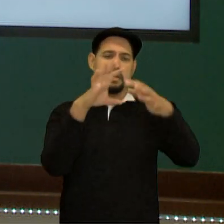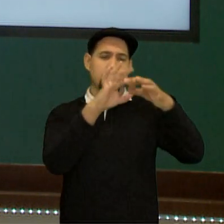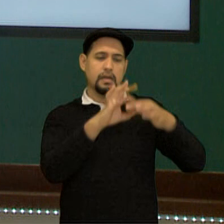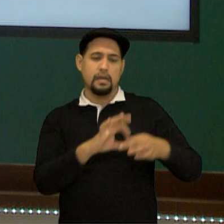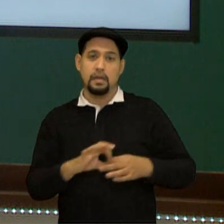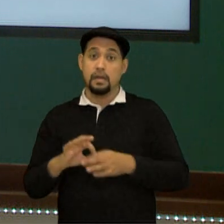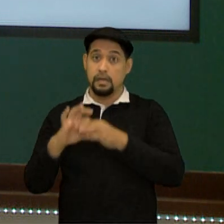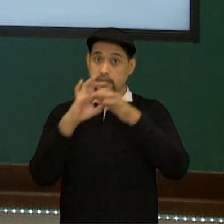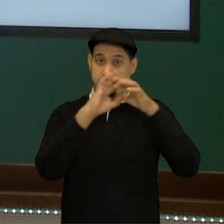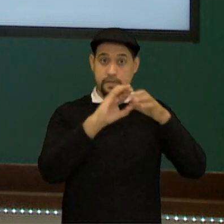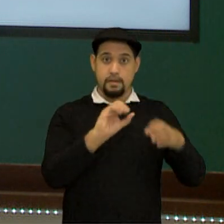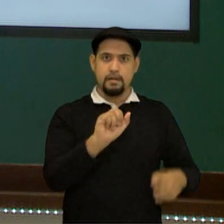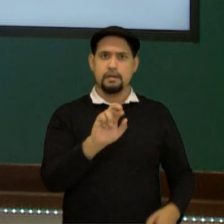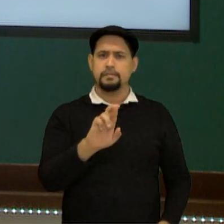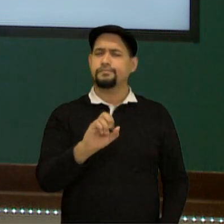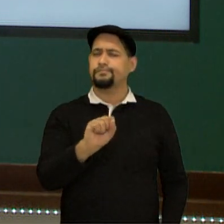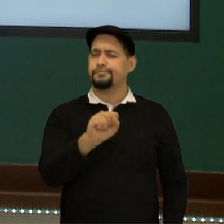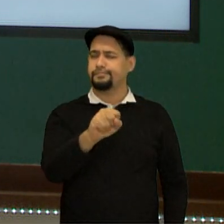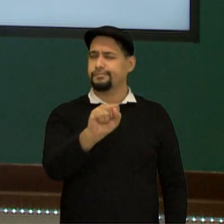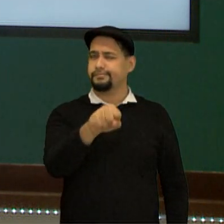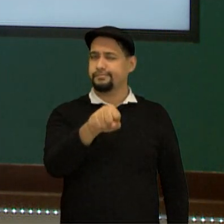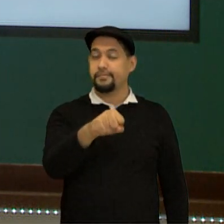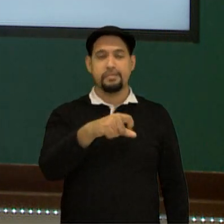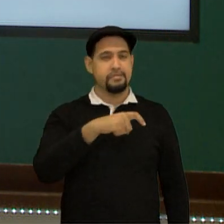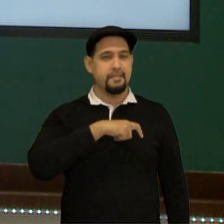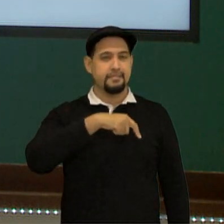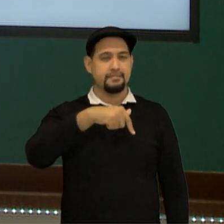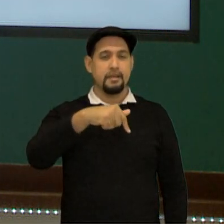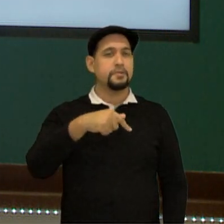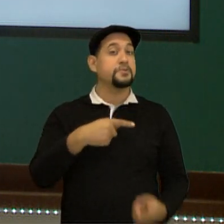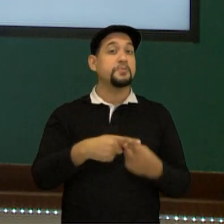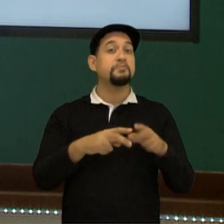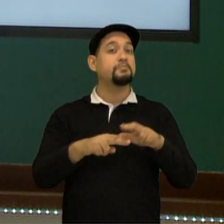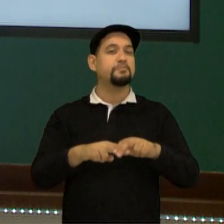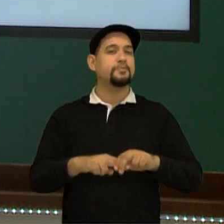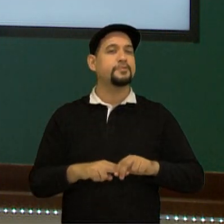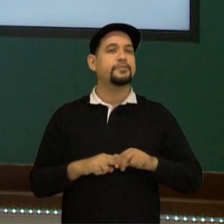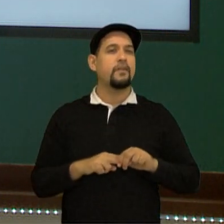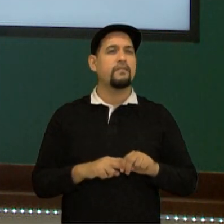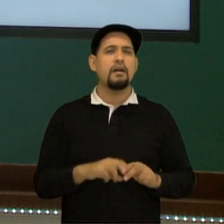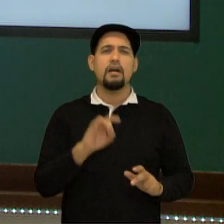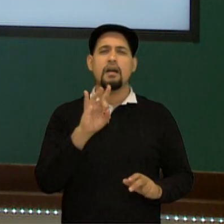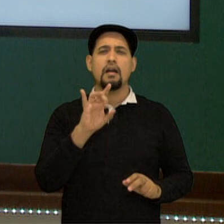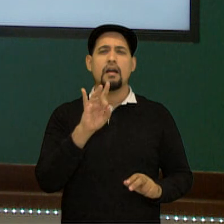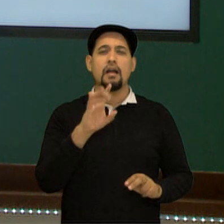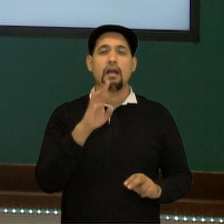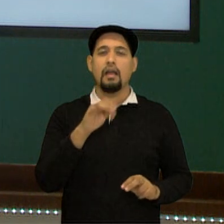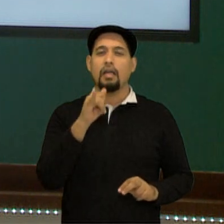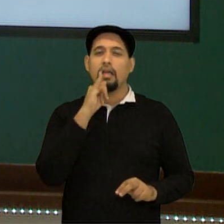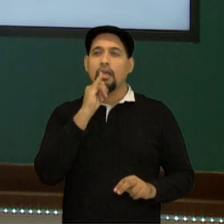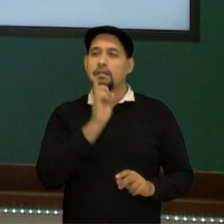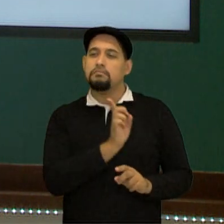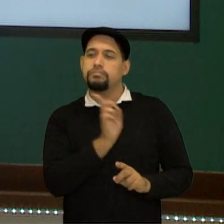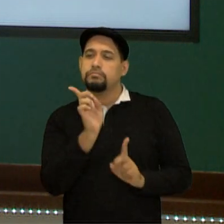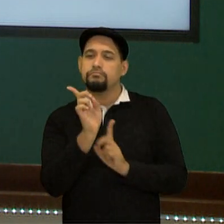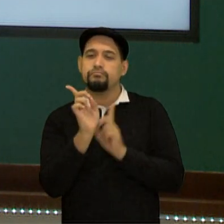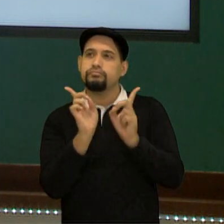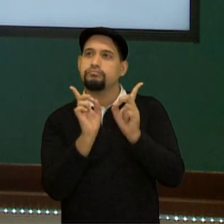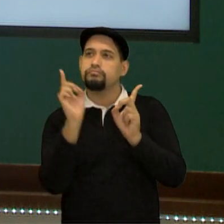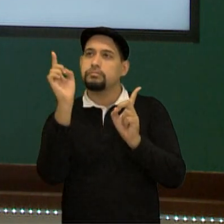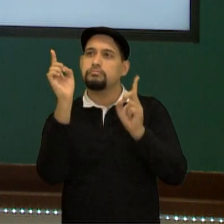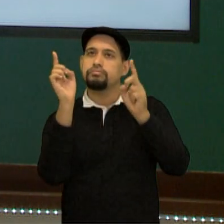carbono. Sim, ela apresenta 7 átomos de carbono porque cada vérticezinho deste aqui tem